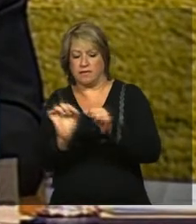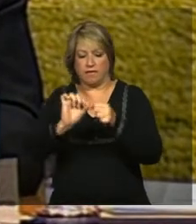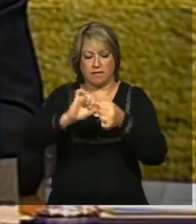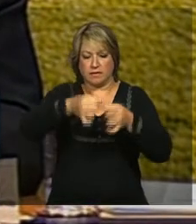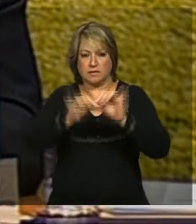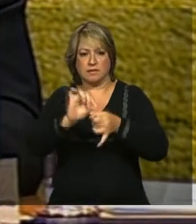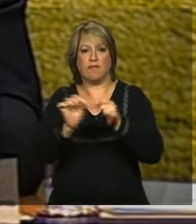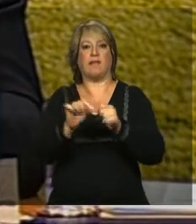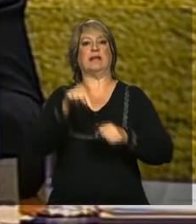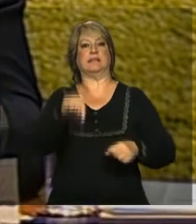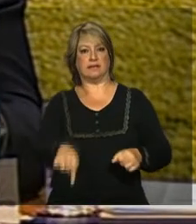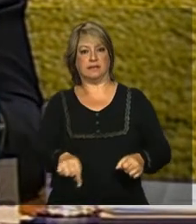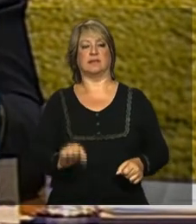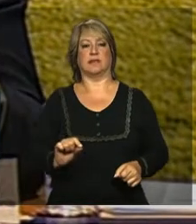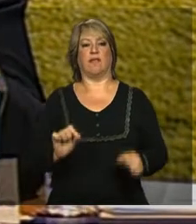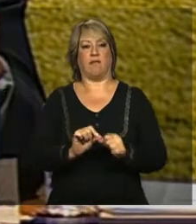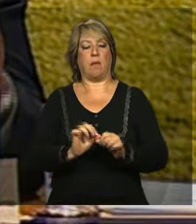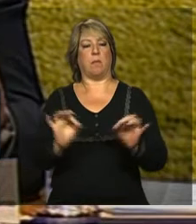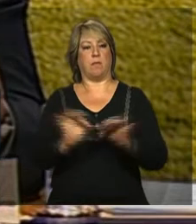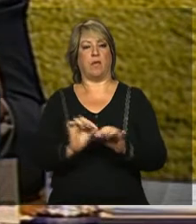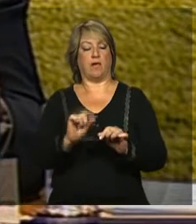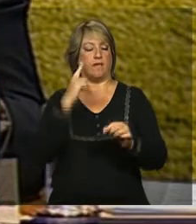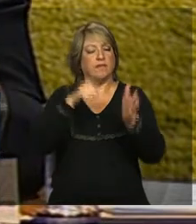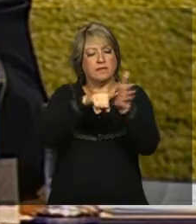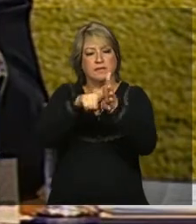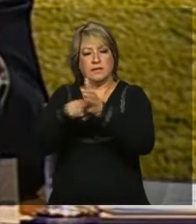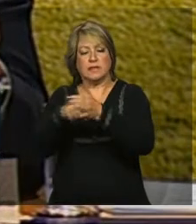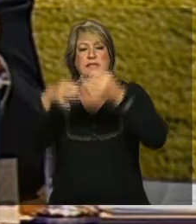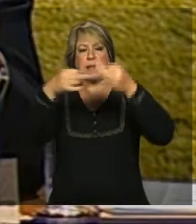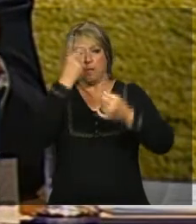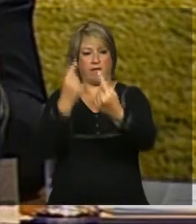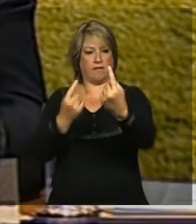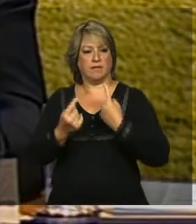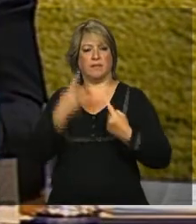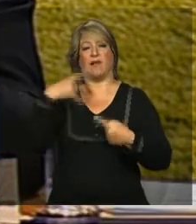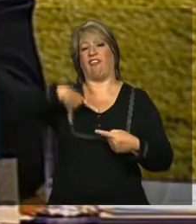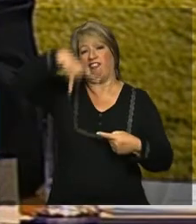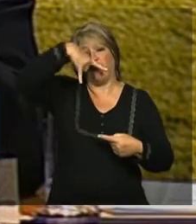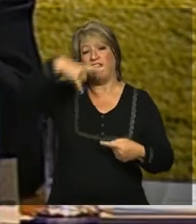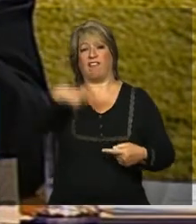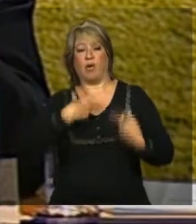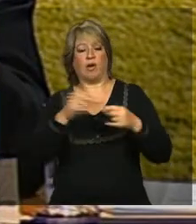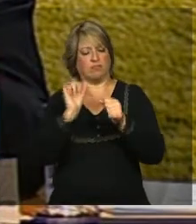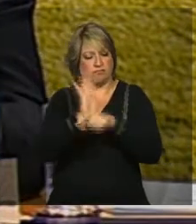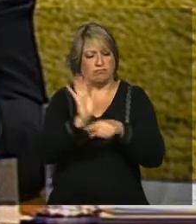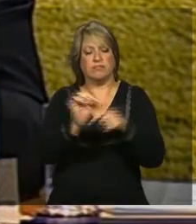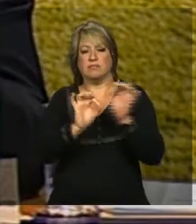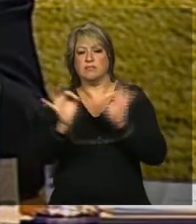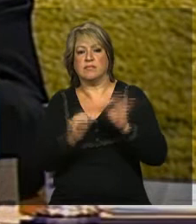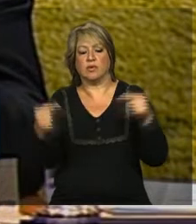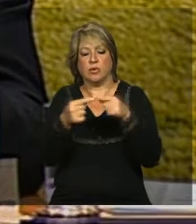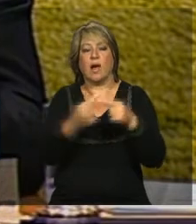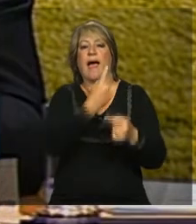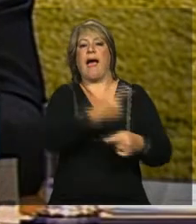próteses dentárias em um dos Municípios confeccionam depois do avaliação correta e individualizada adaptada para